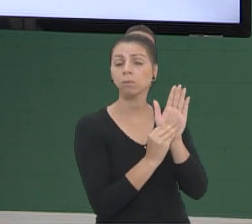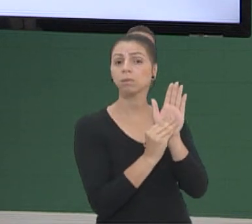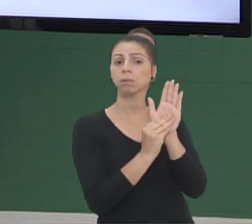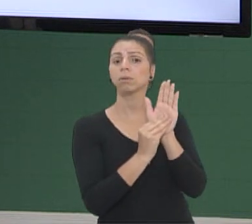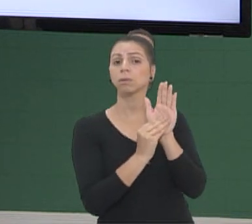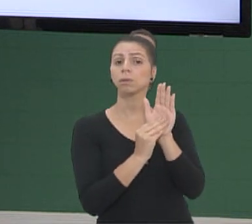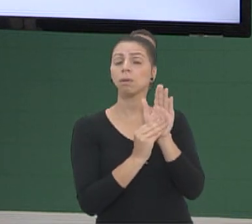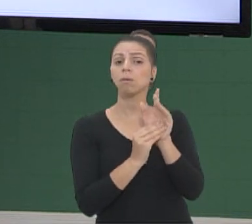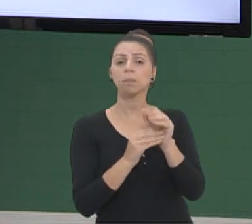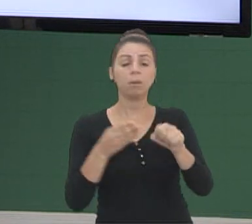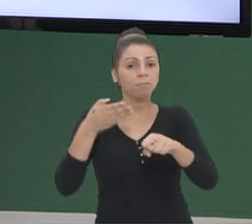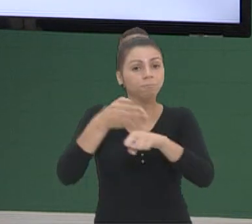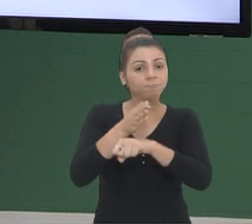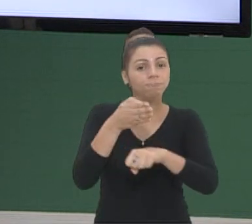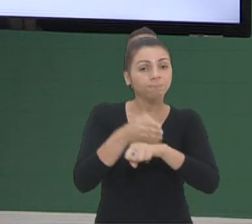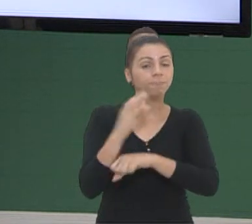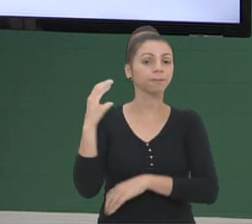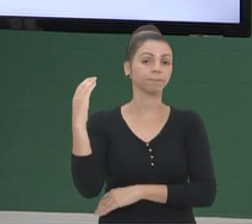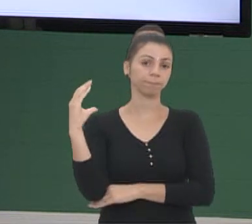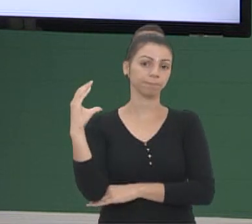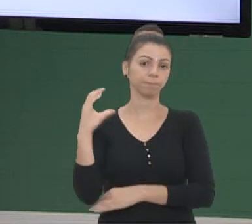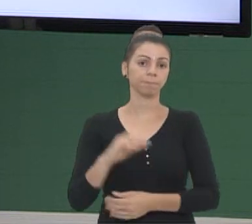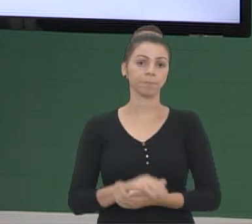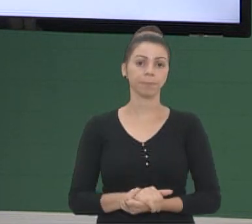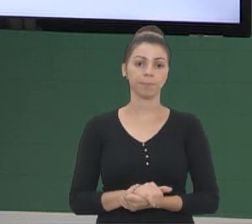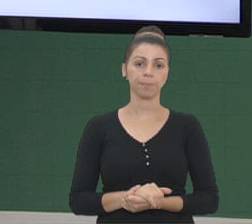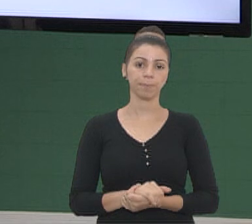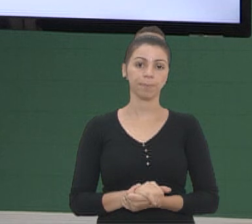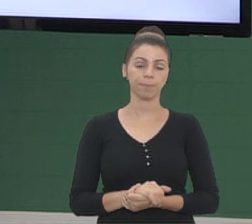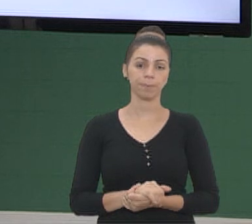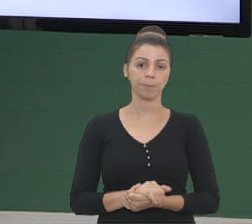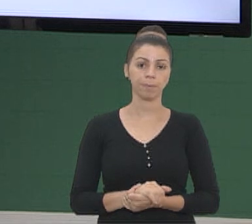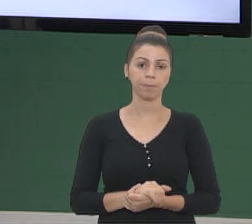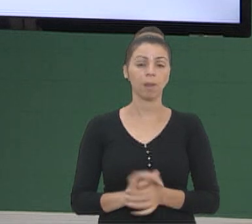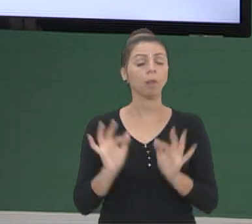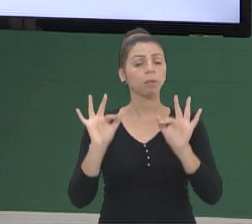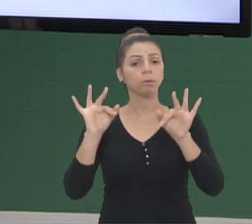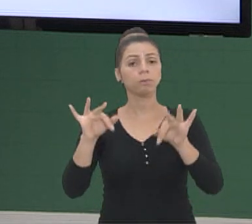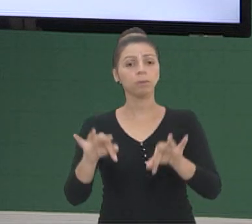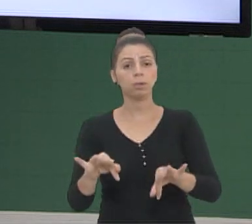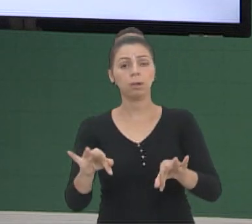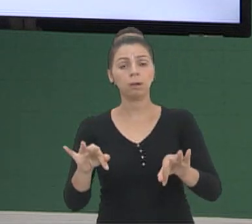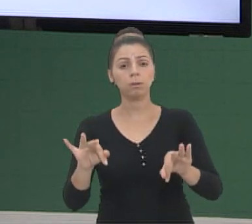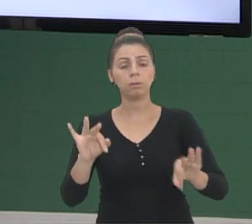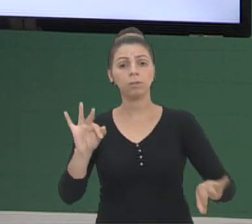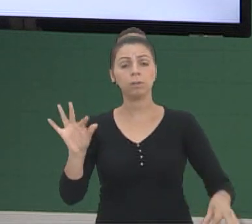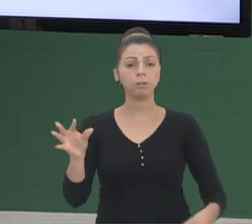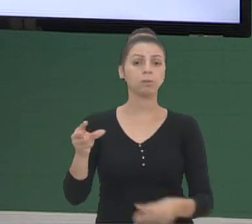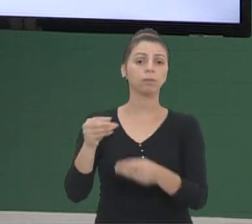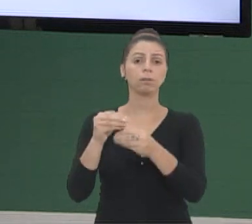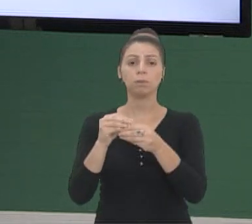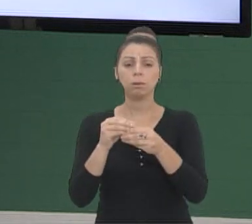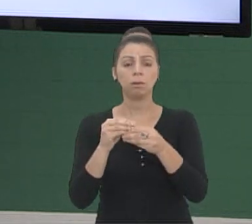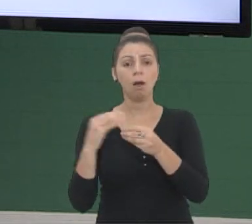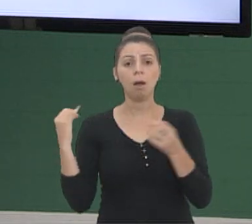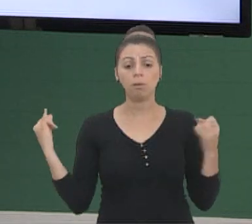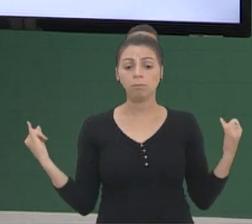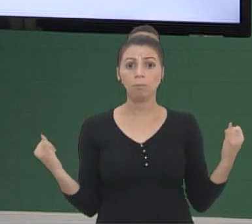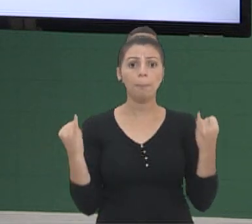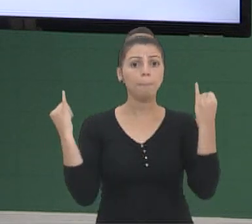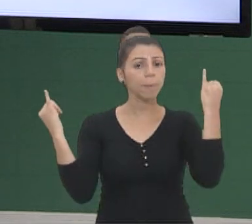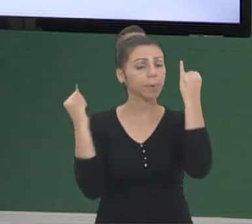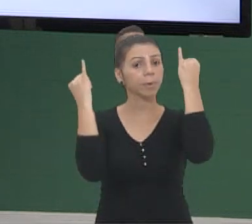conteúdo acessível da ciência. E por fim, o que a gente fez? A gente fechou mostrando a importância